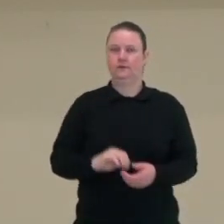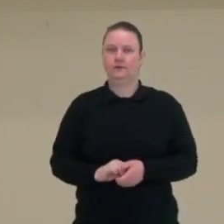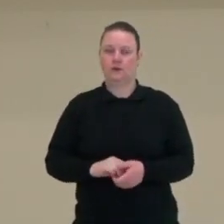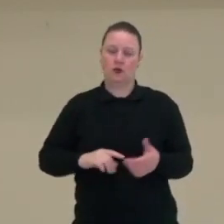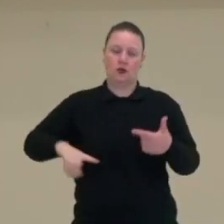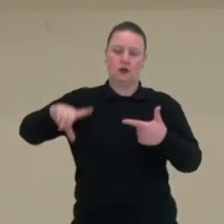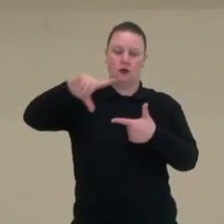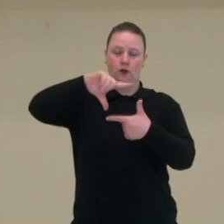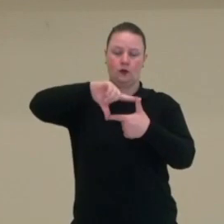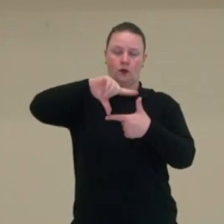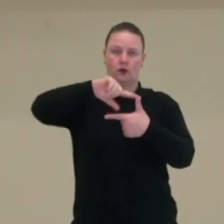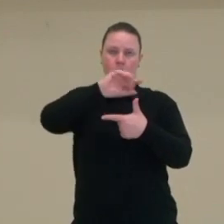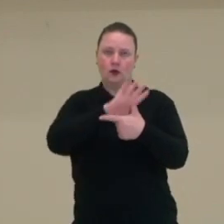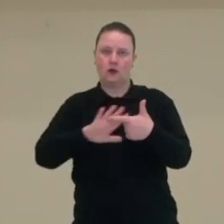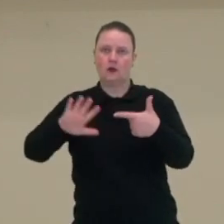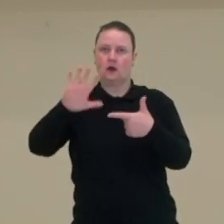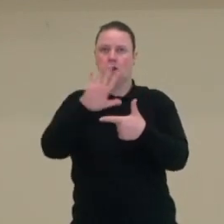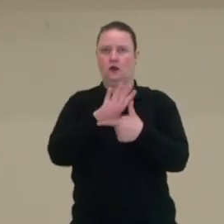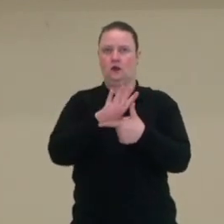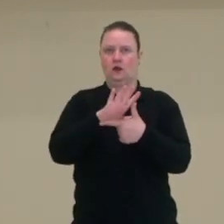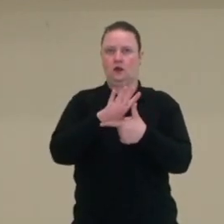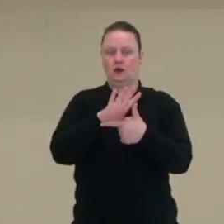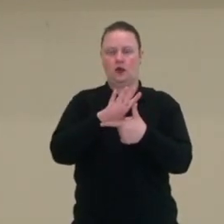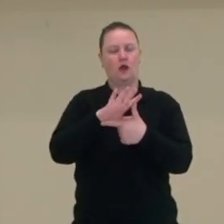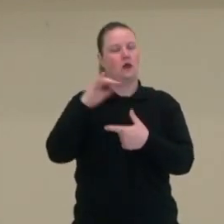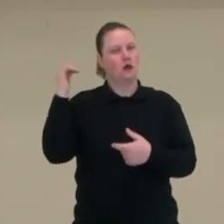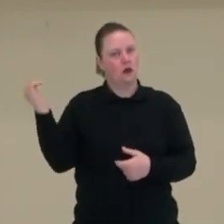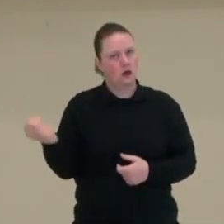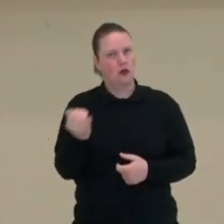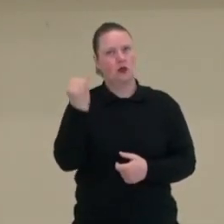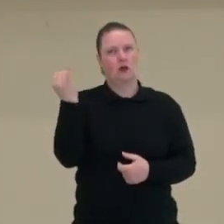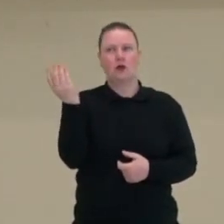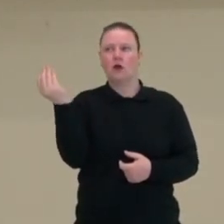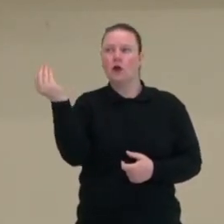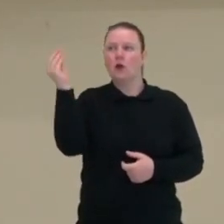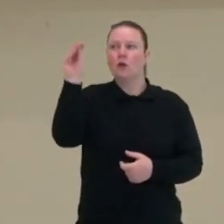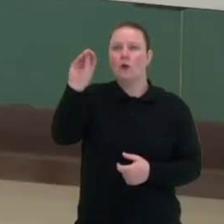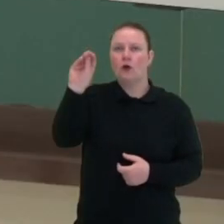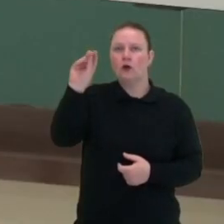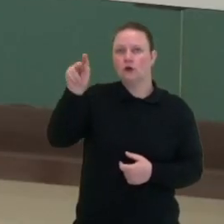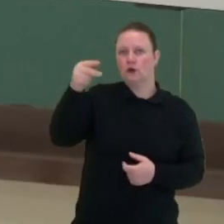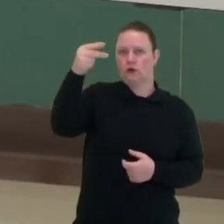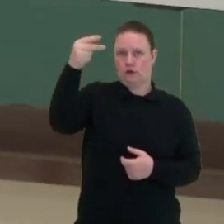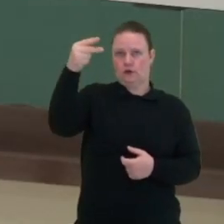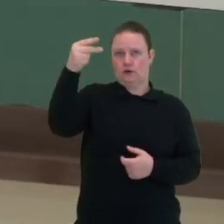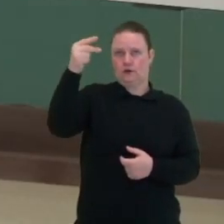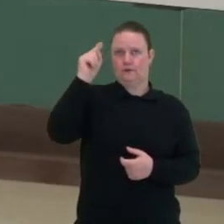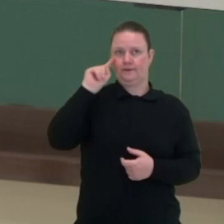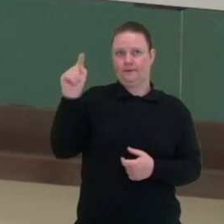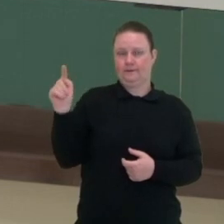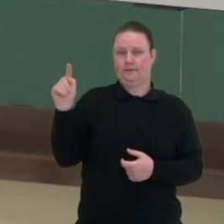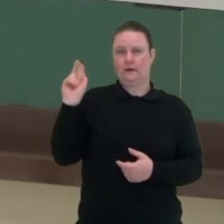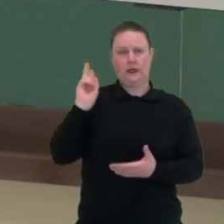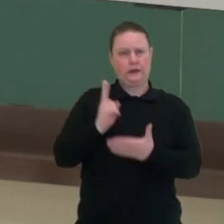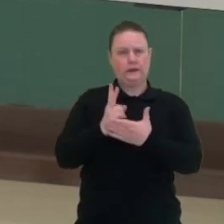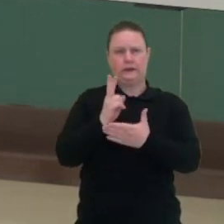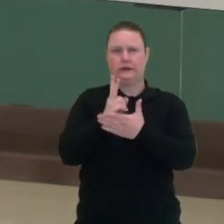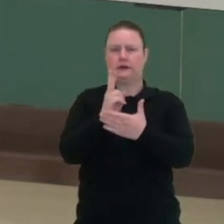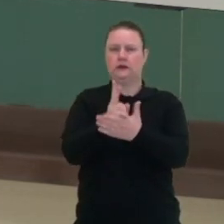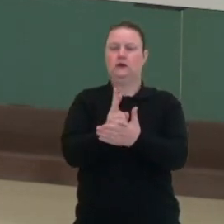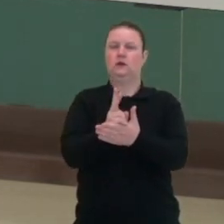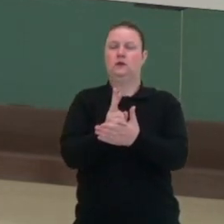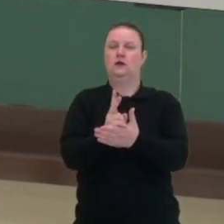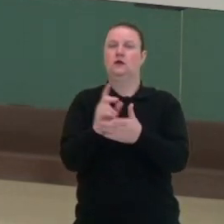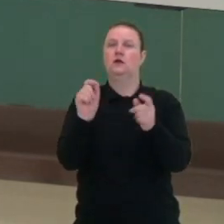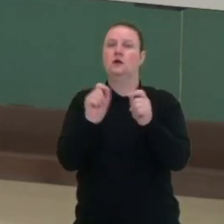Então, por isso é muito importante. Então, você tem que colocar lá o expoente 2 toda vez que você